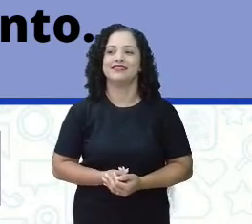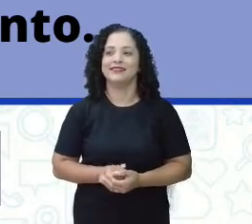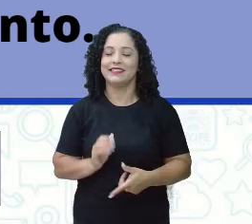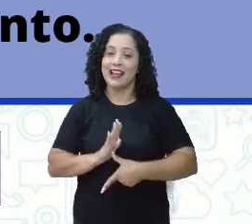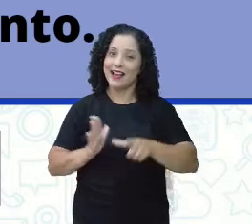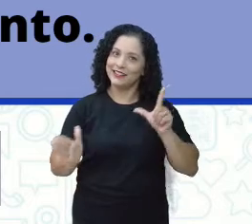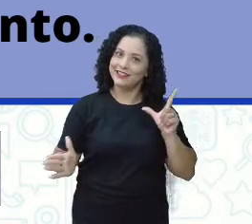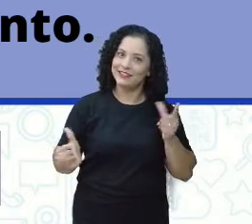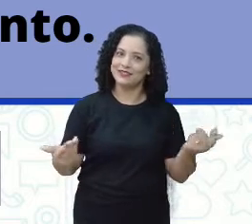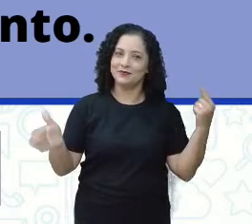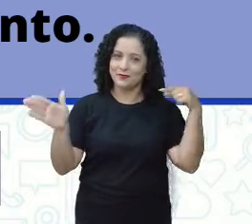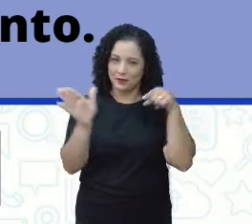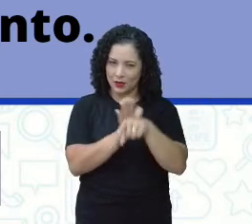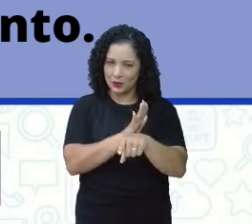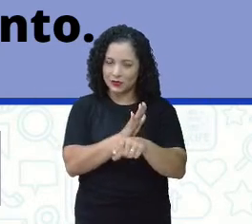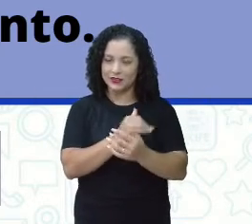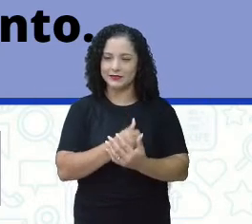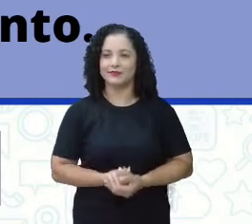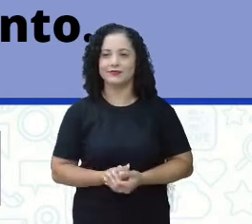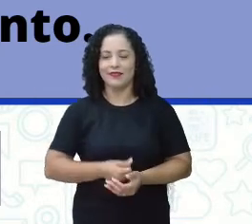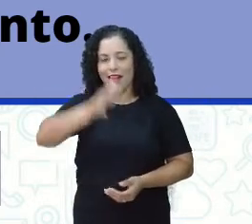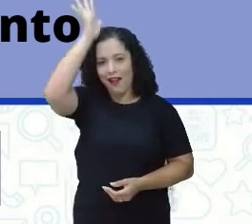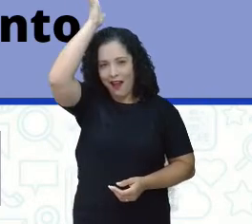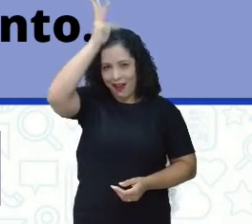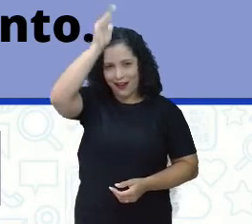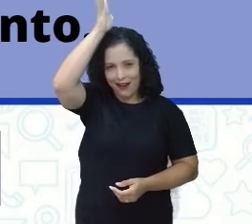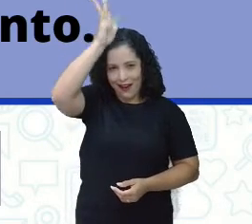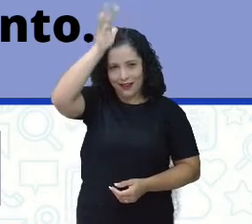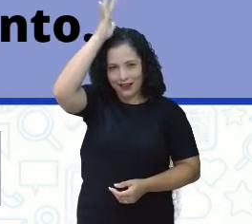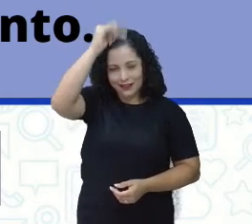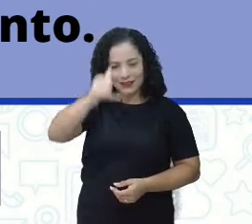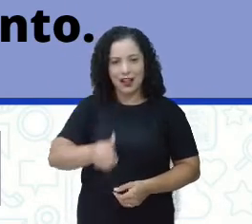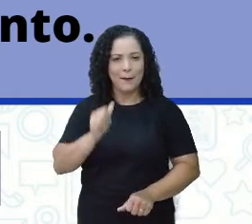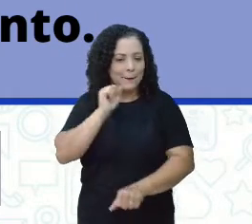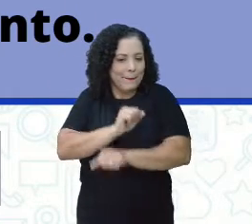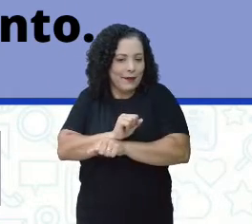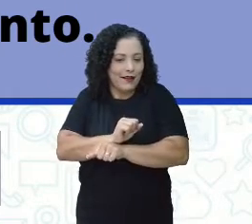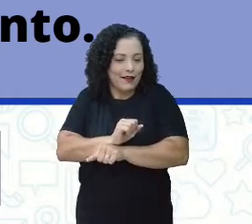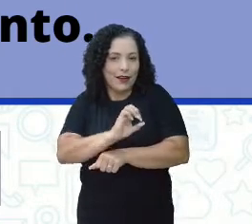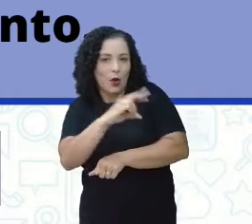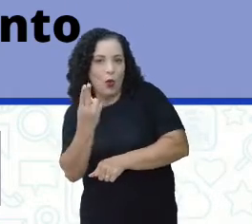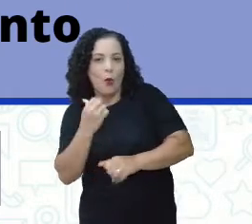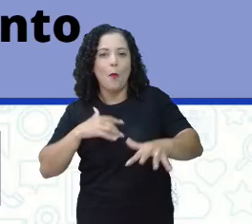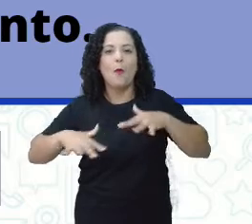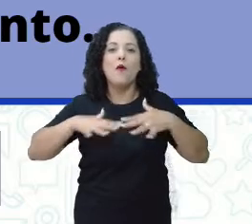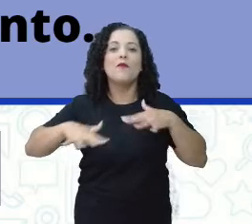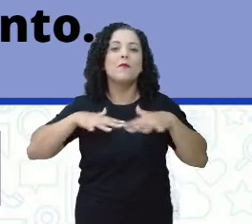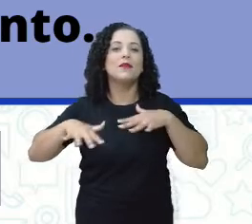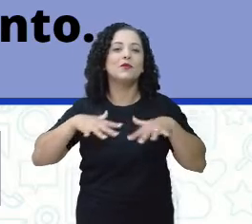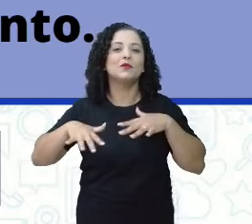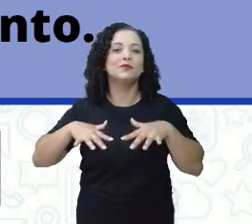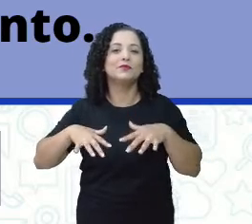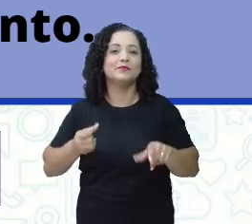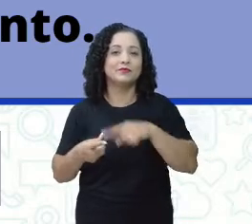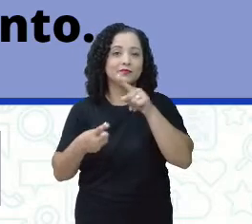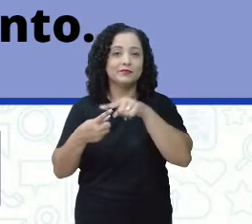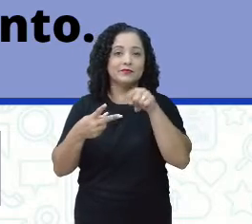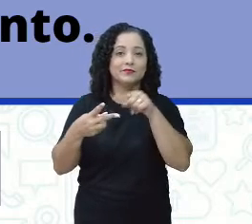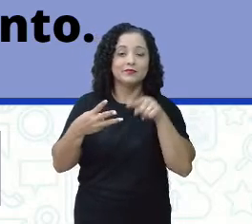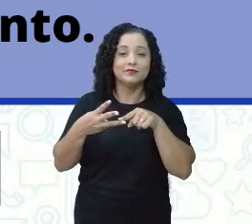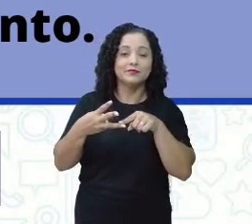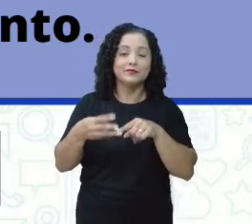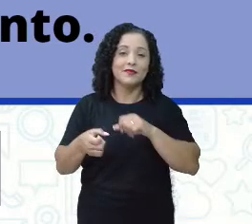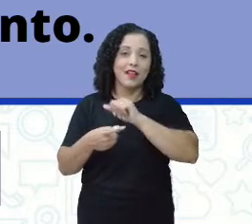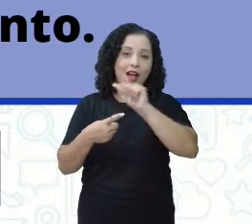fazer essa pergunta. A galinha está em repouso ou em movimento? E aí vocês têm 3 opções.